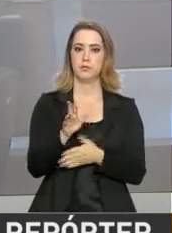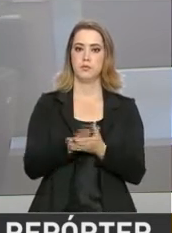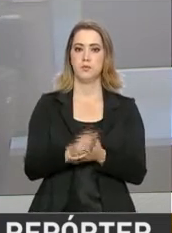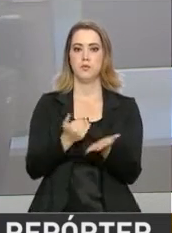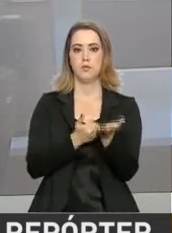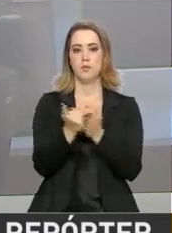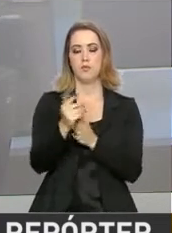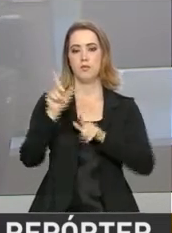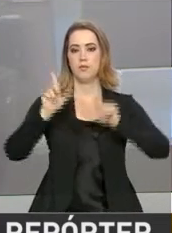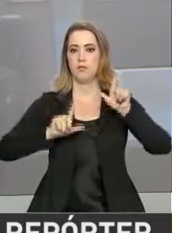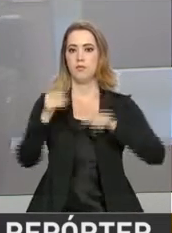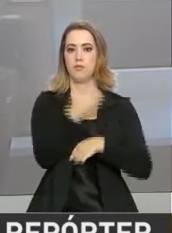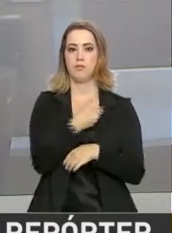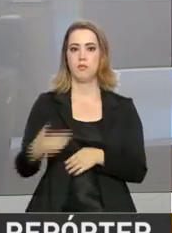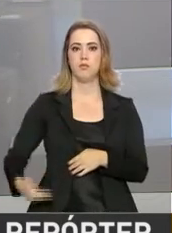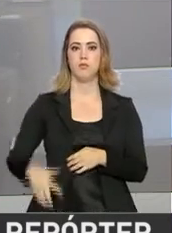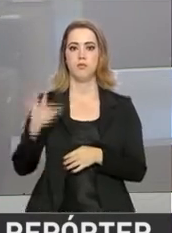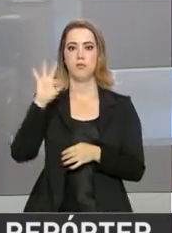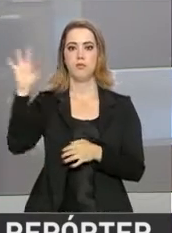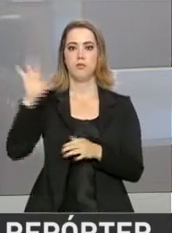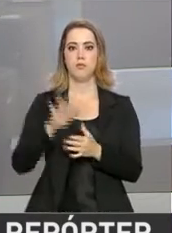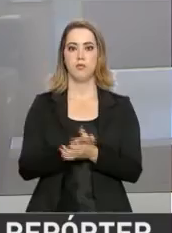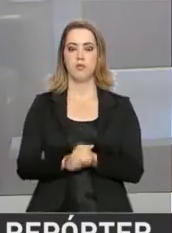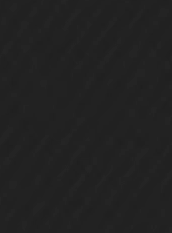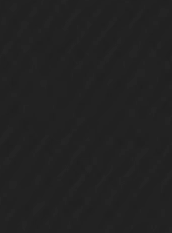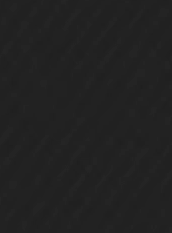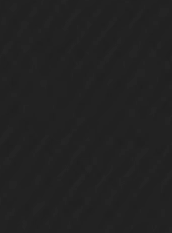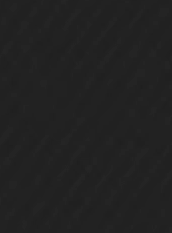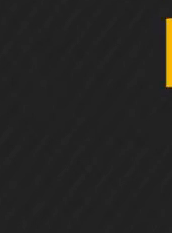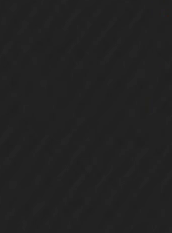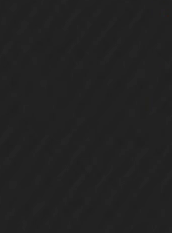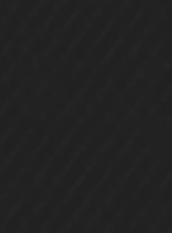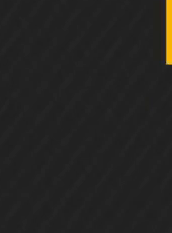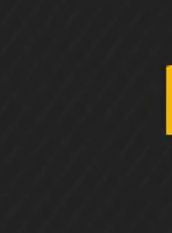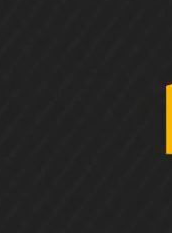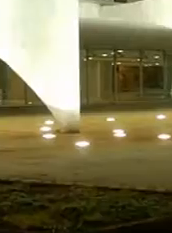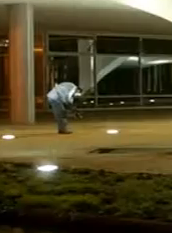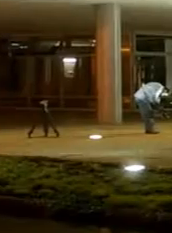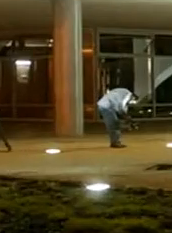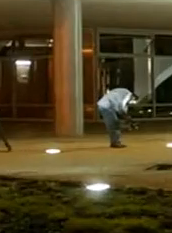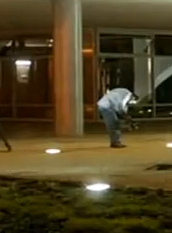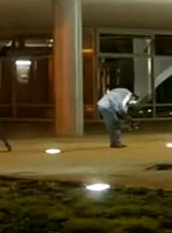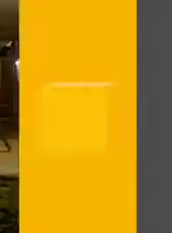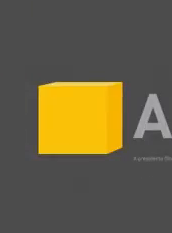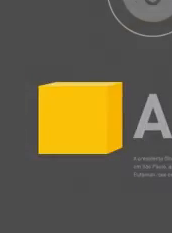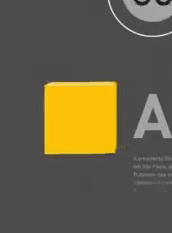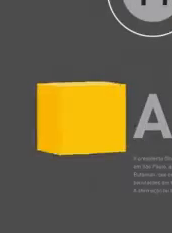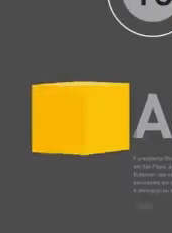Continue com a gente, NBR, a TV do Governo Federal.